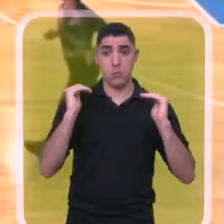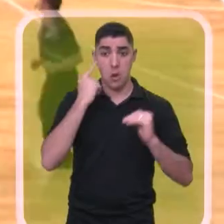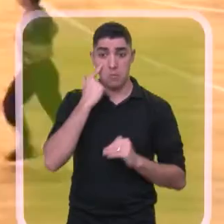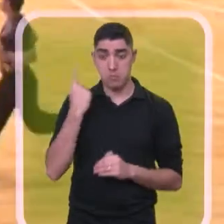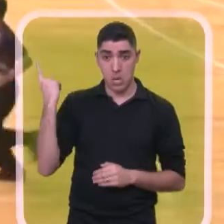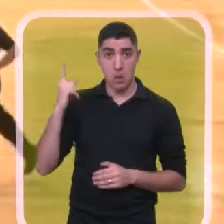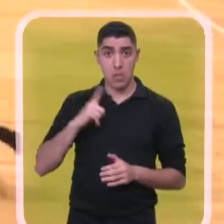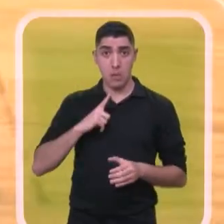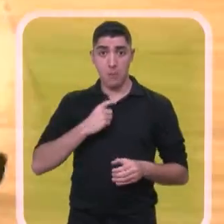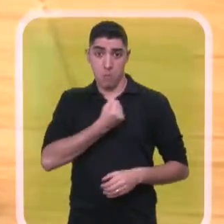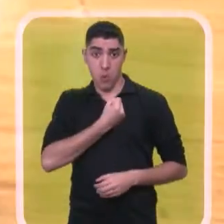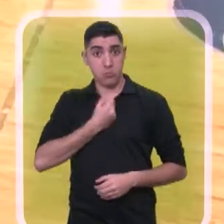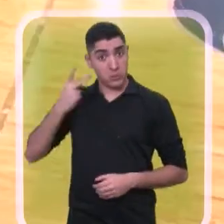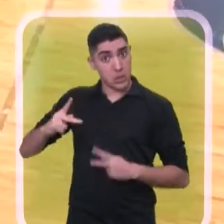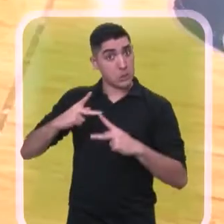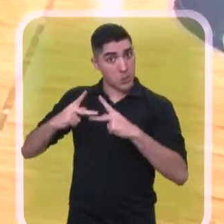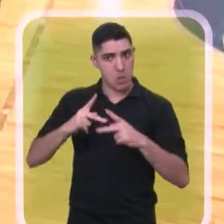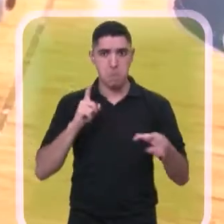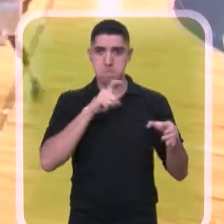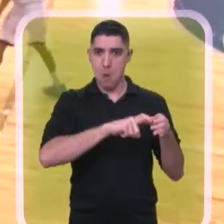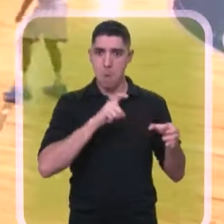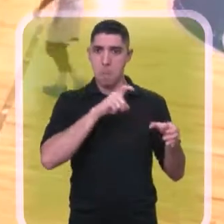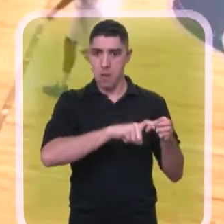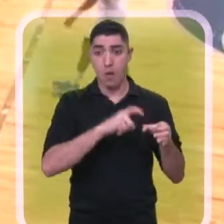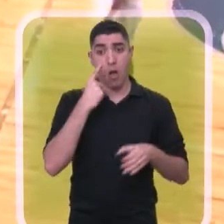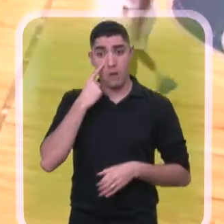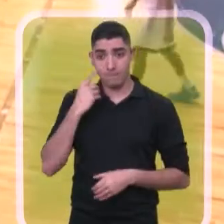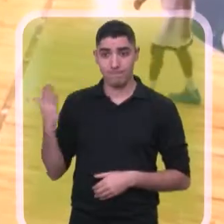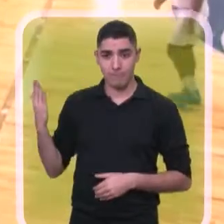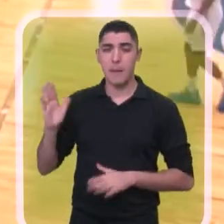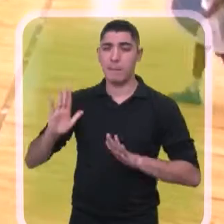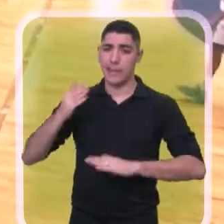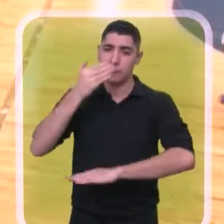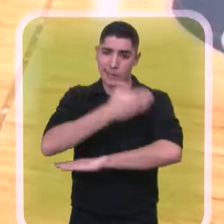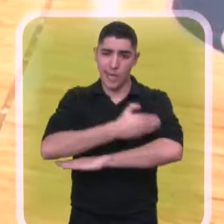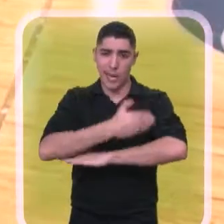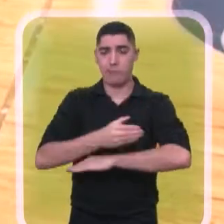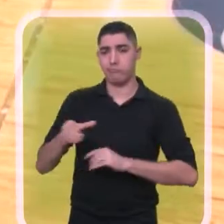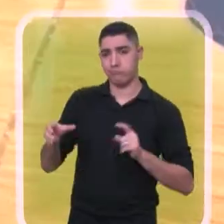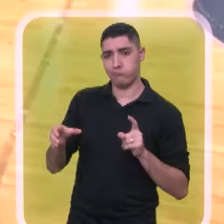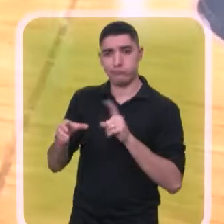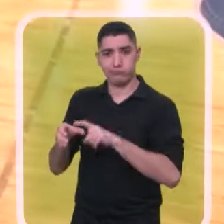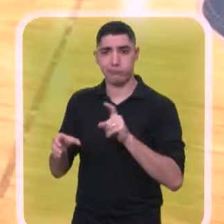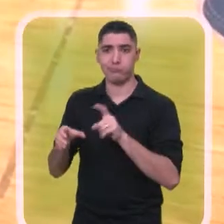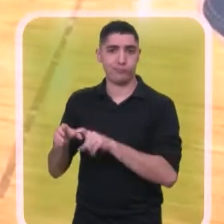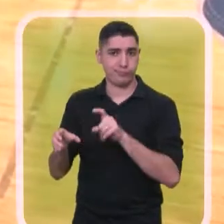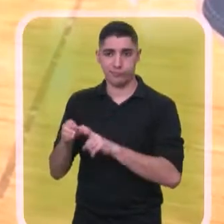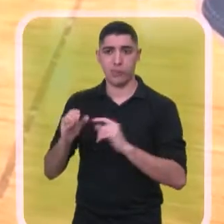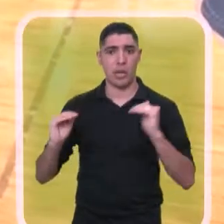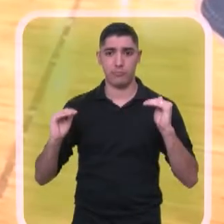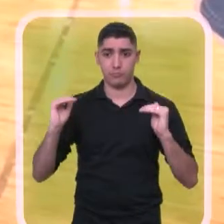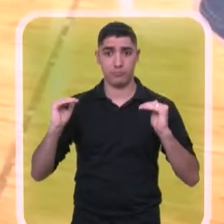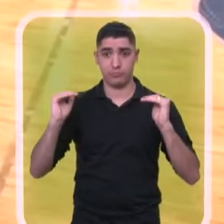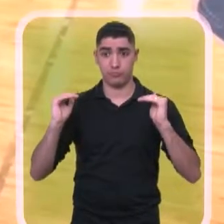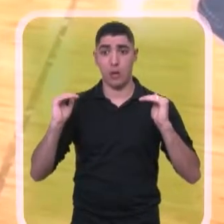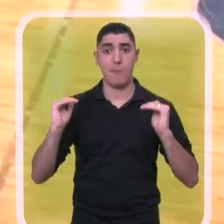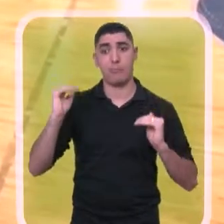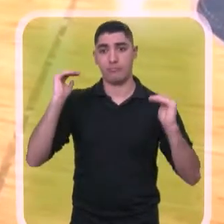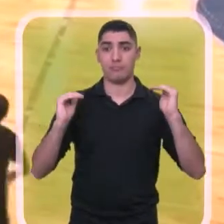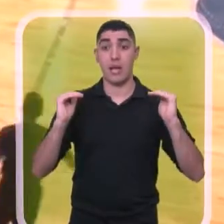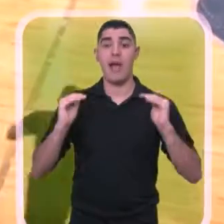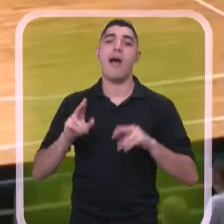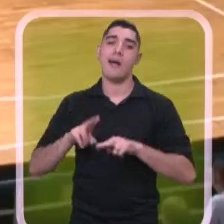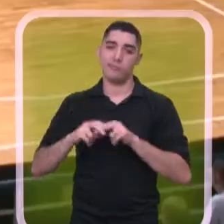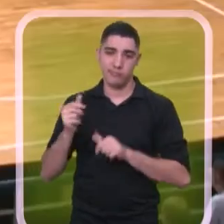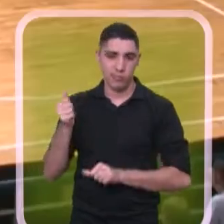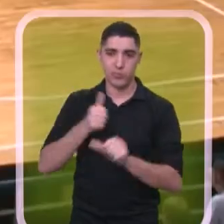pontos foram do time joseense, mas logo o time rioclarense começou uma reação e não demorou muito para passar à frente no